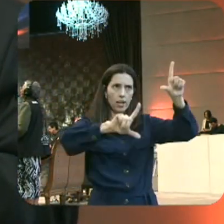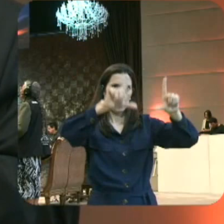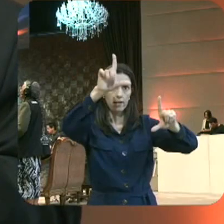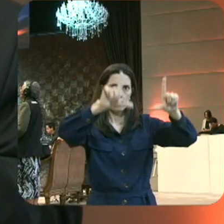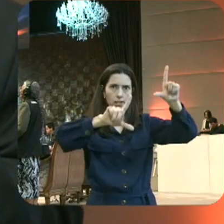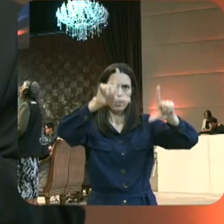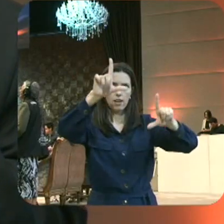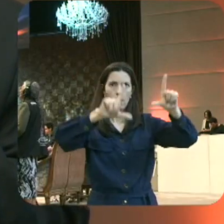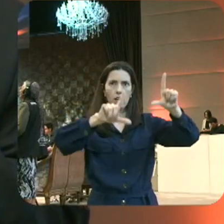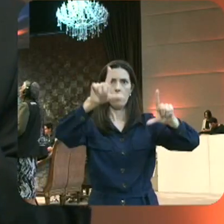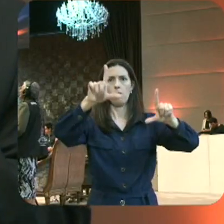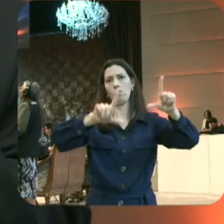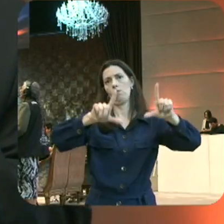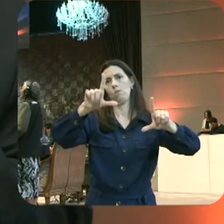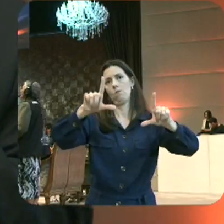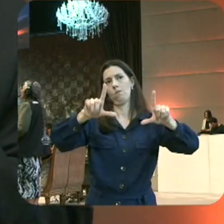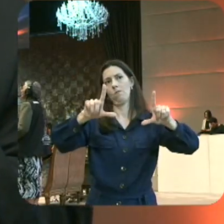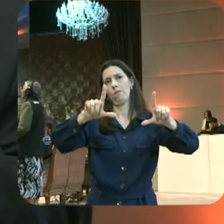Não é verdade?